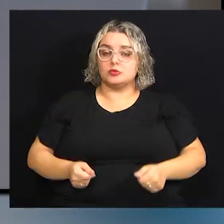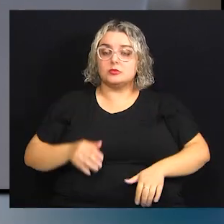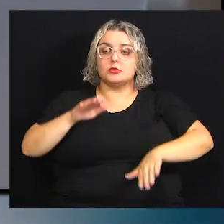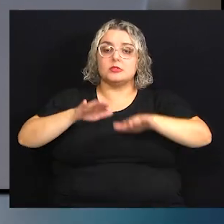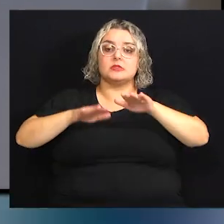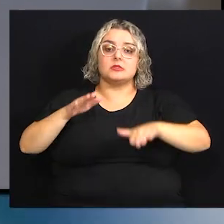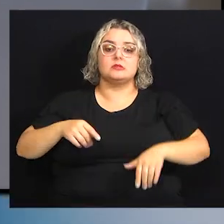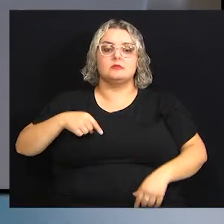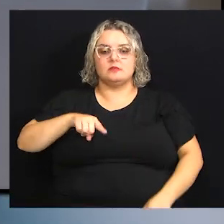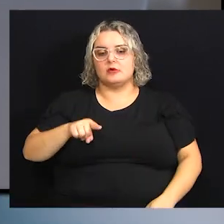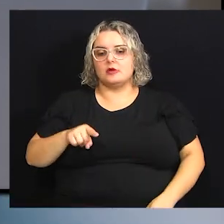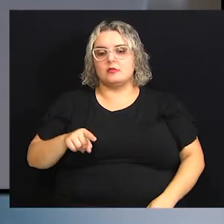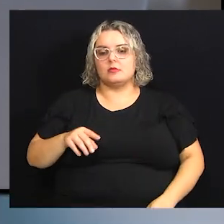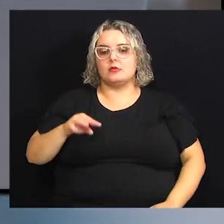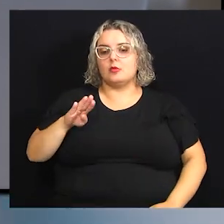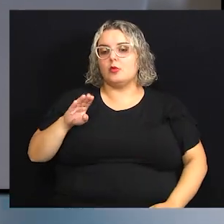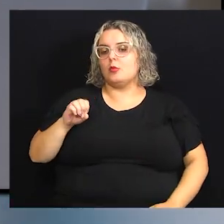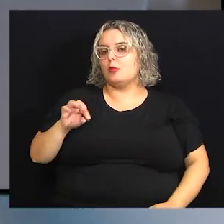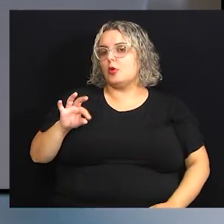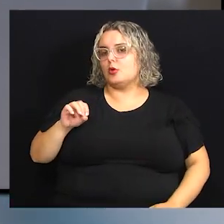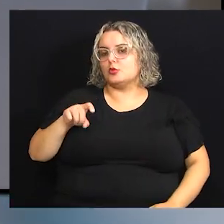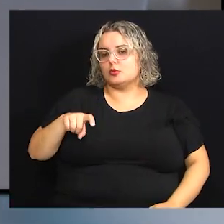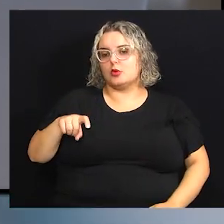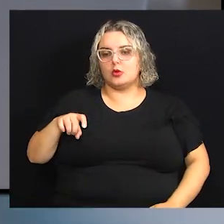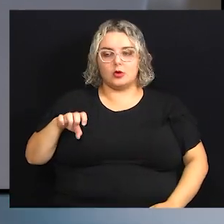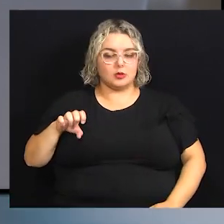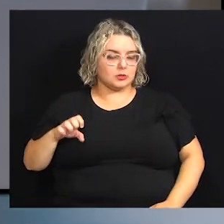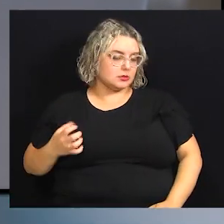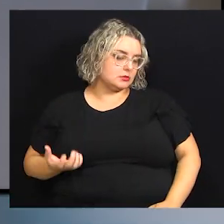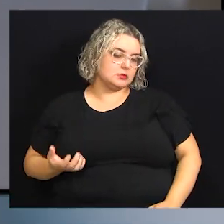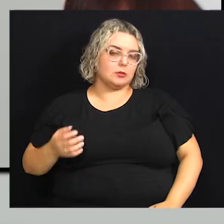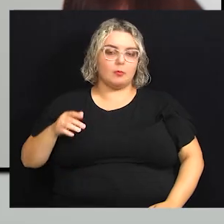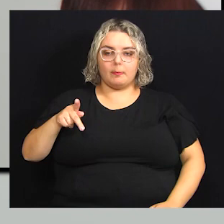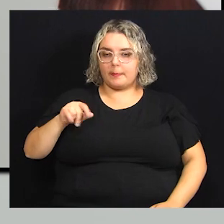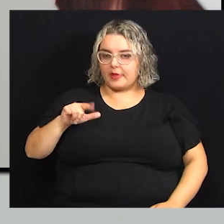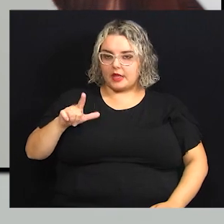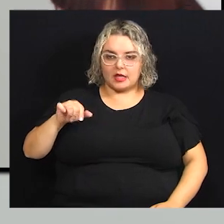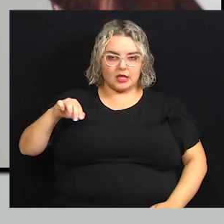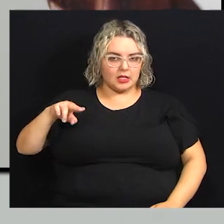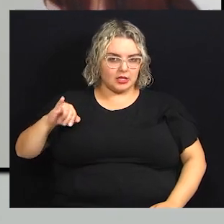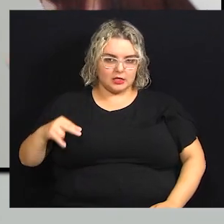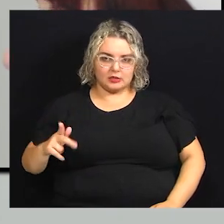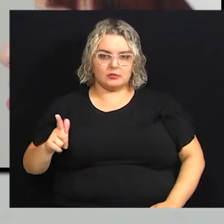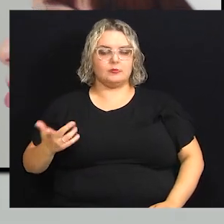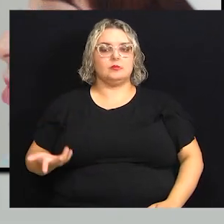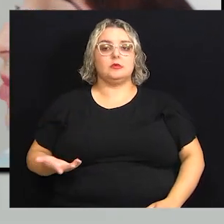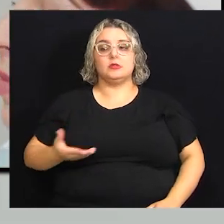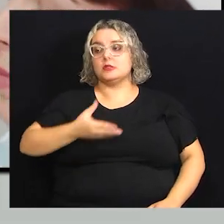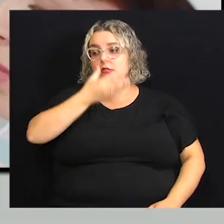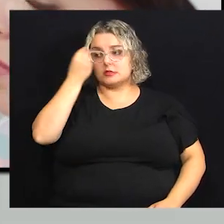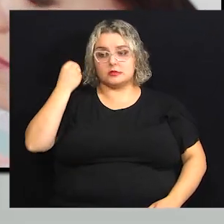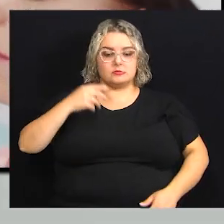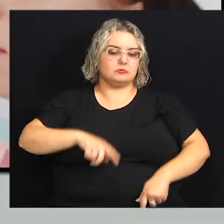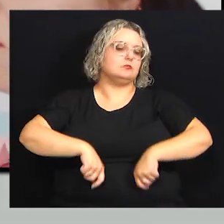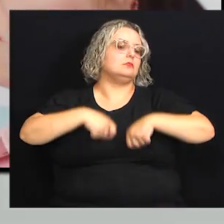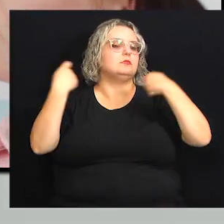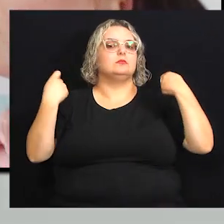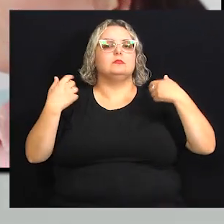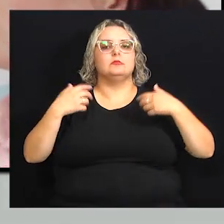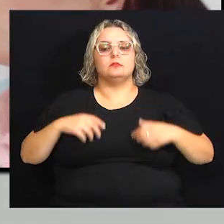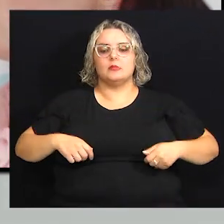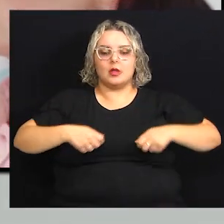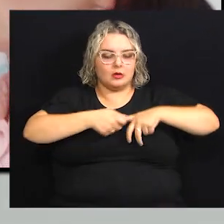todo. Então, às vezes, a pessoa vai para fazer um botox, vai para fazer um peeling, e o próprio dermatologista, às vezes, esquece de pedir para a pessoa